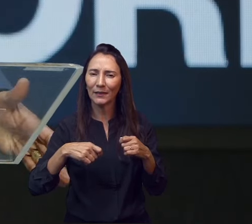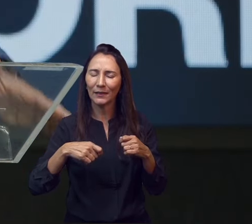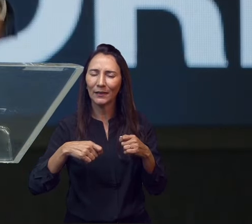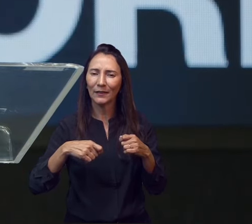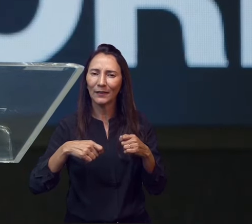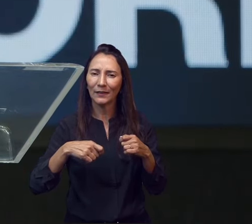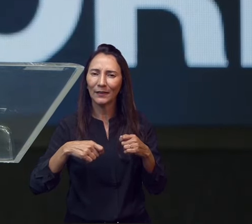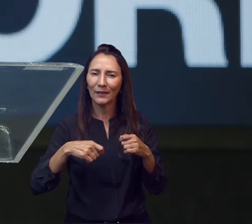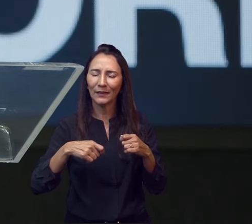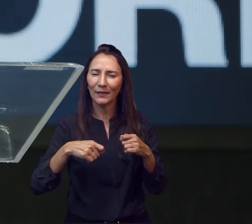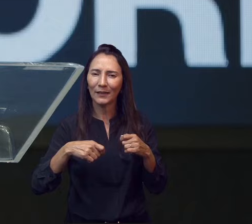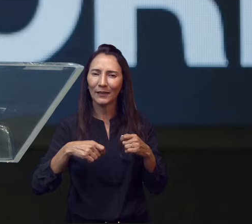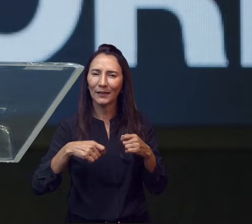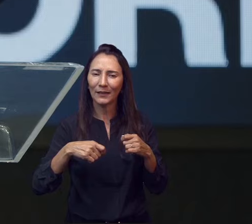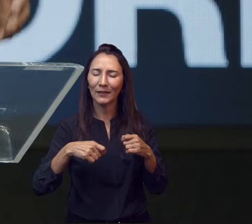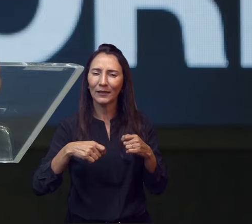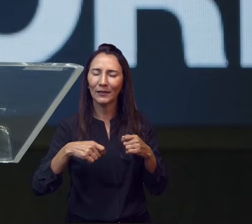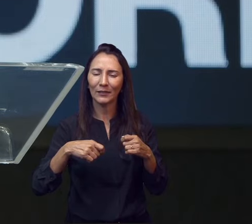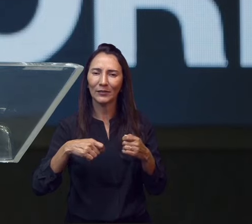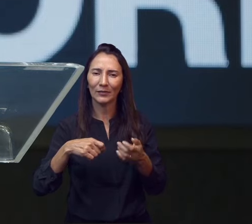deve repartir